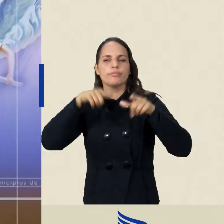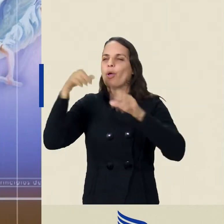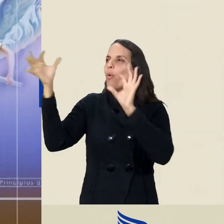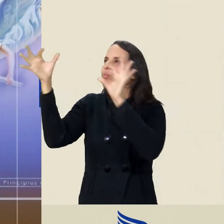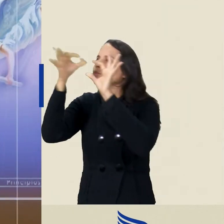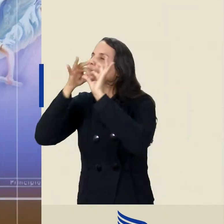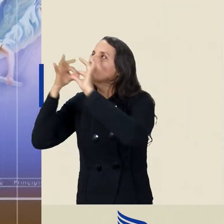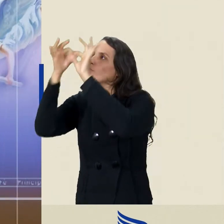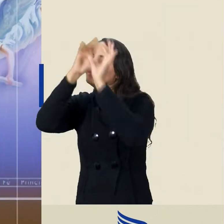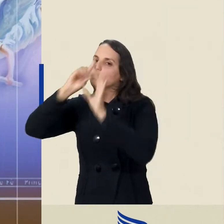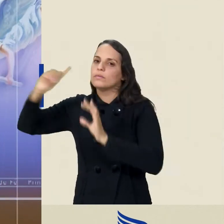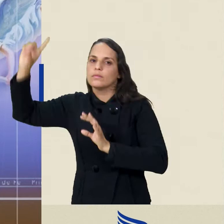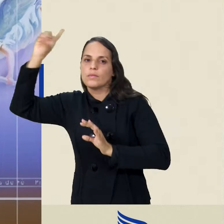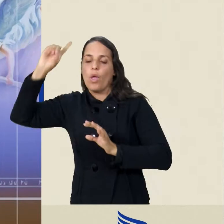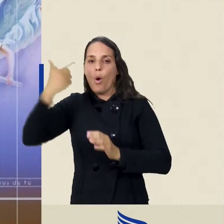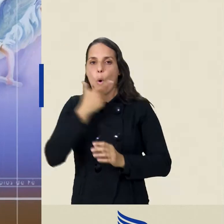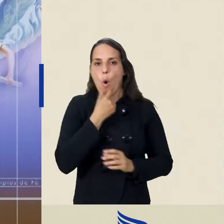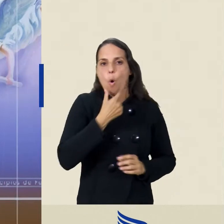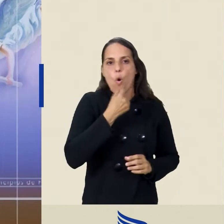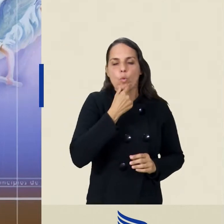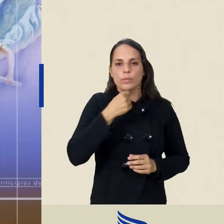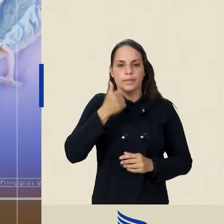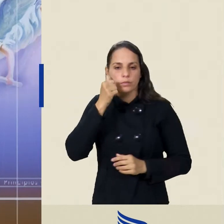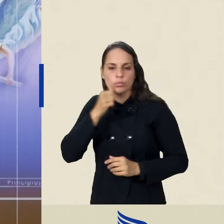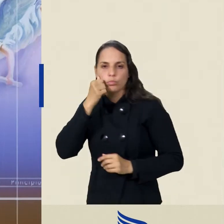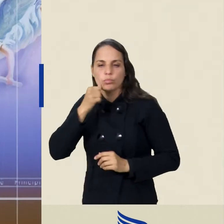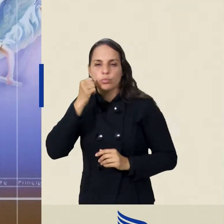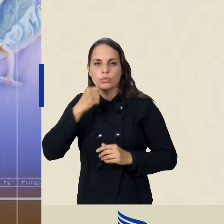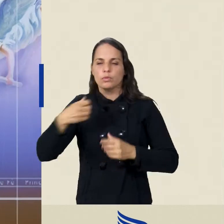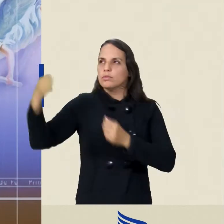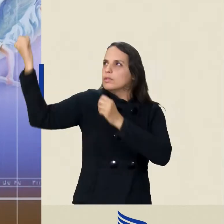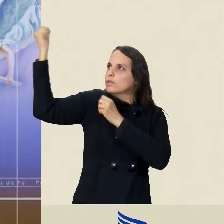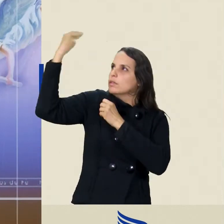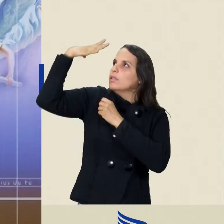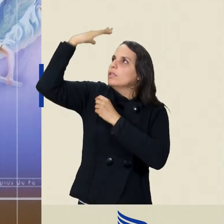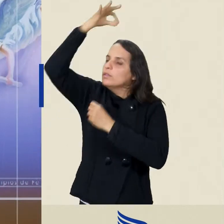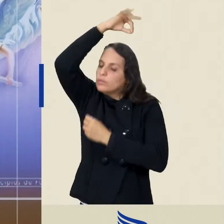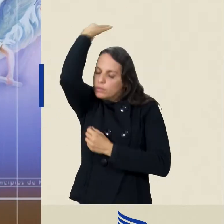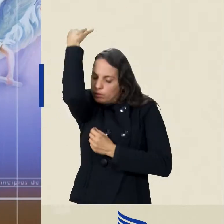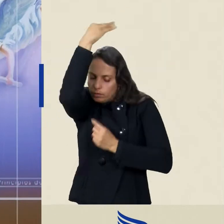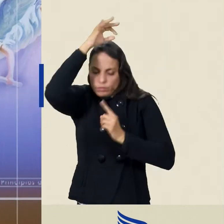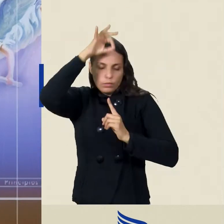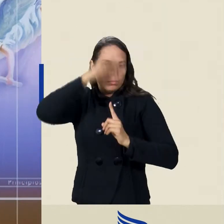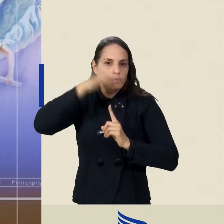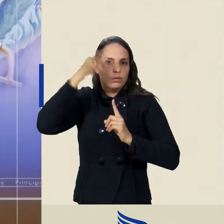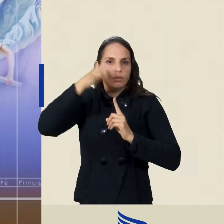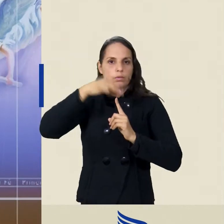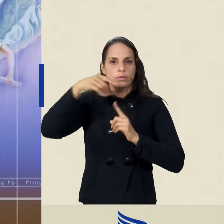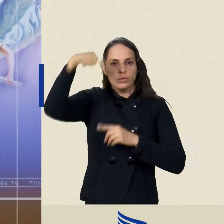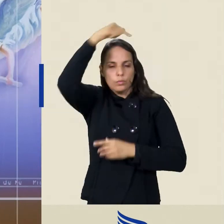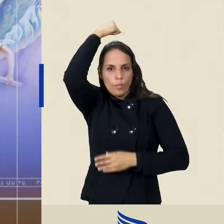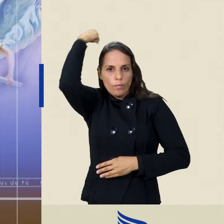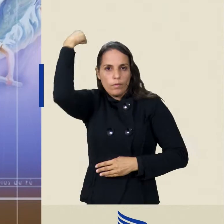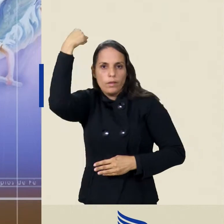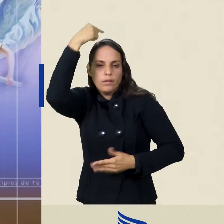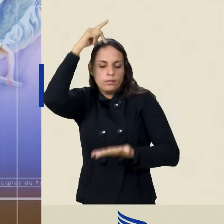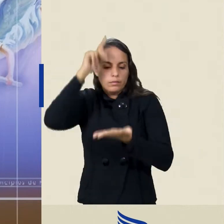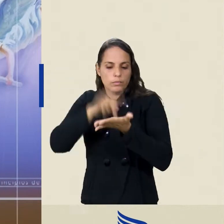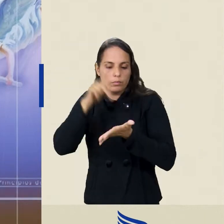celeste. Homens e mulheres iluminados pelo Espírito de Deus e santificados por meio da